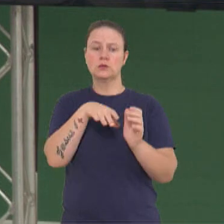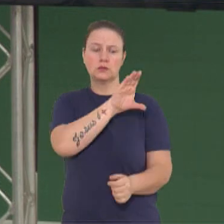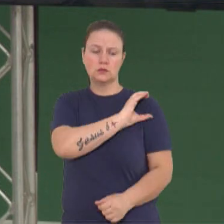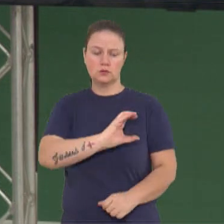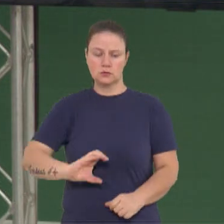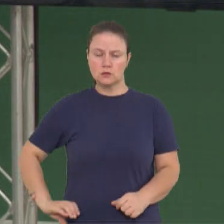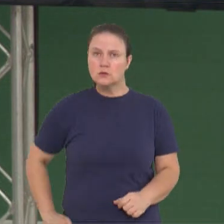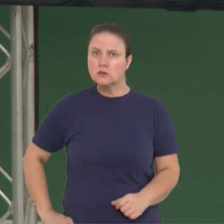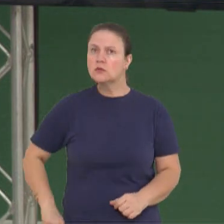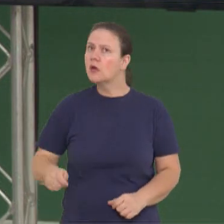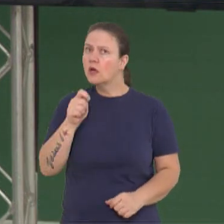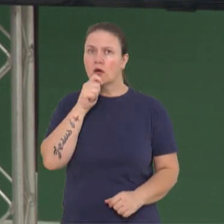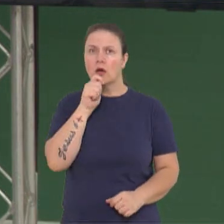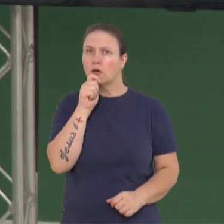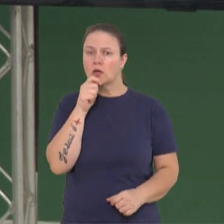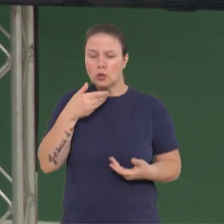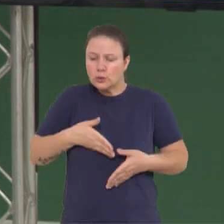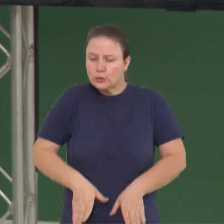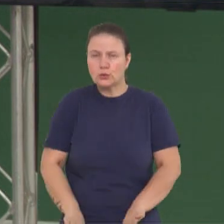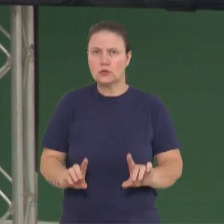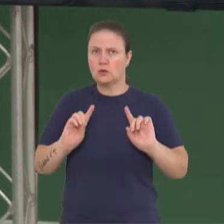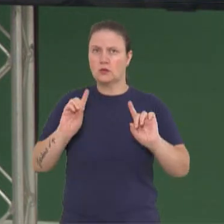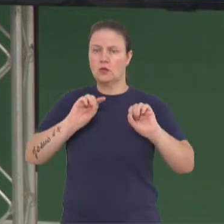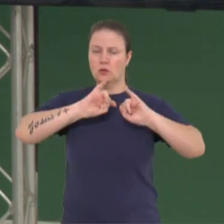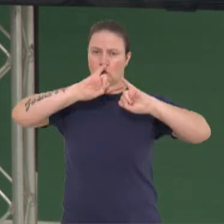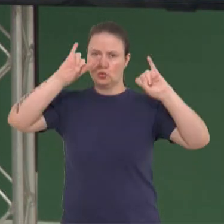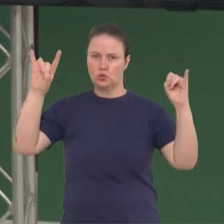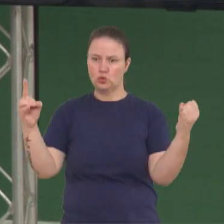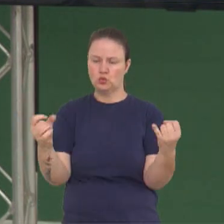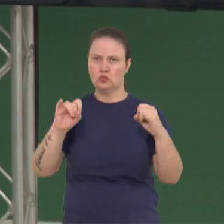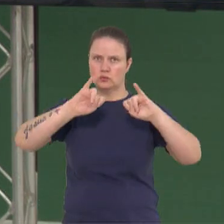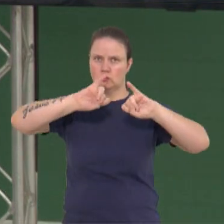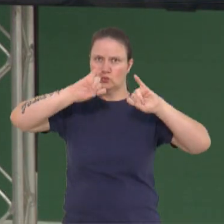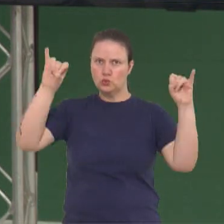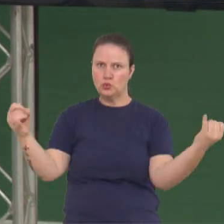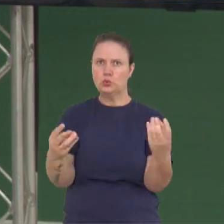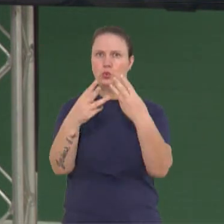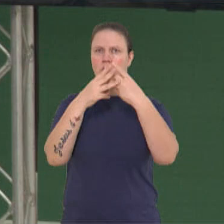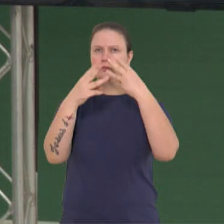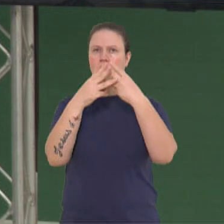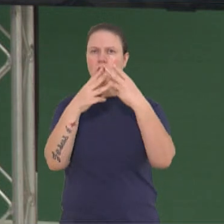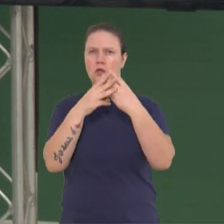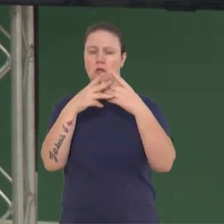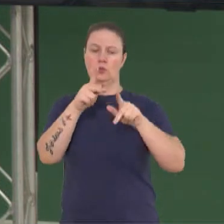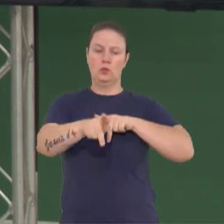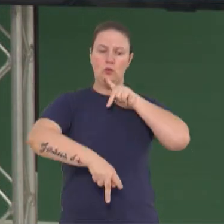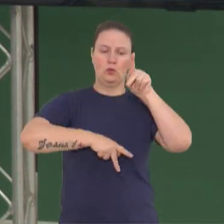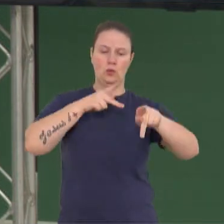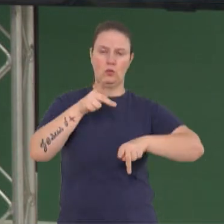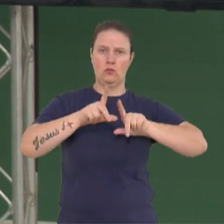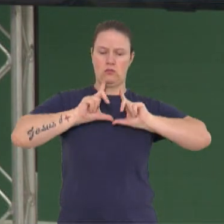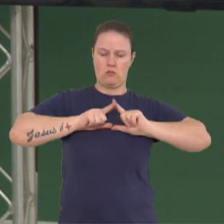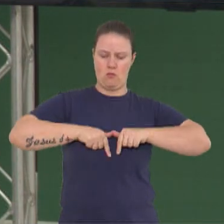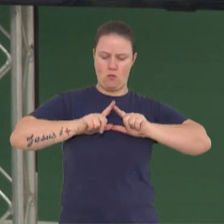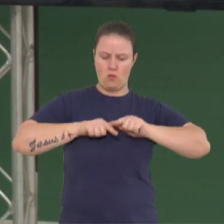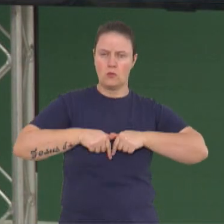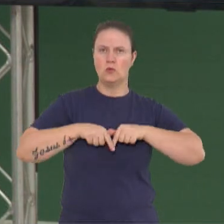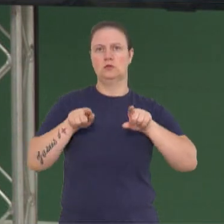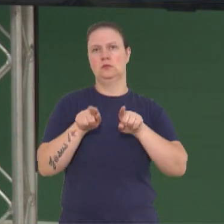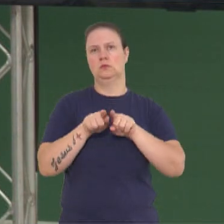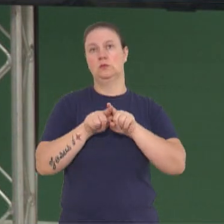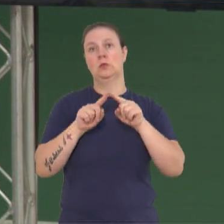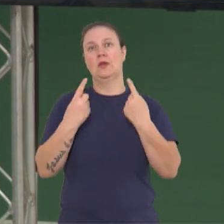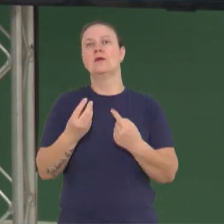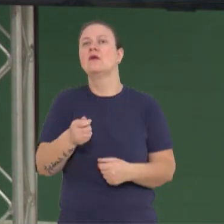judaísmo enquanto religião, o judaísmo enquanto cultura, o povo hebreu, mas não existia o